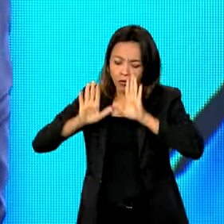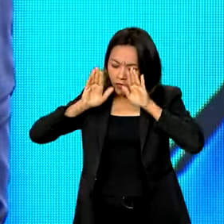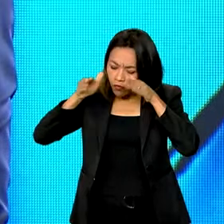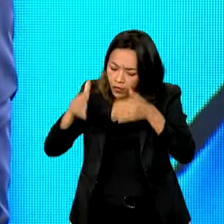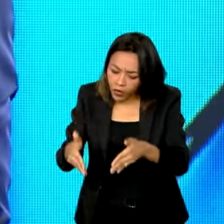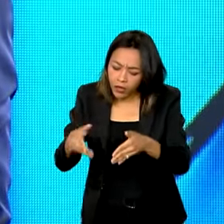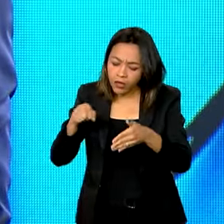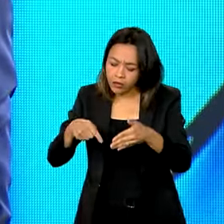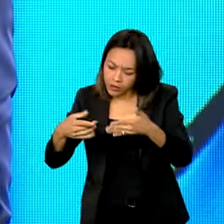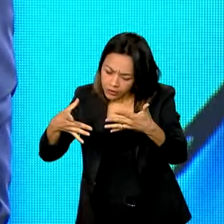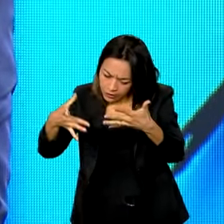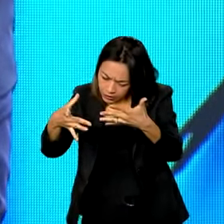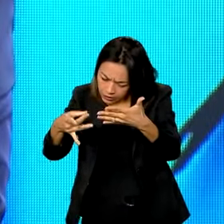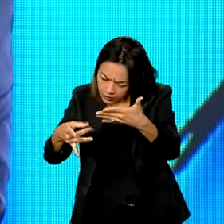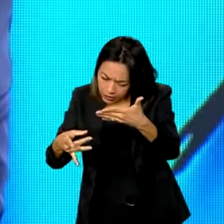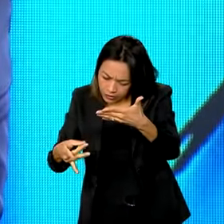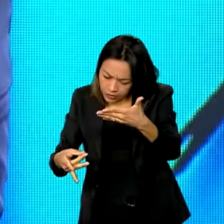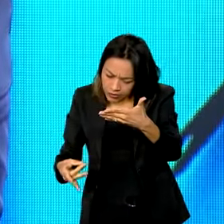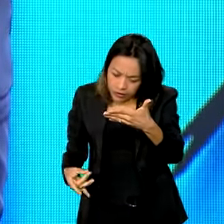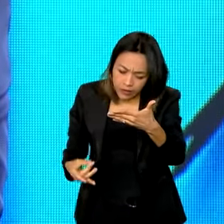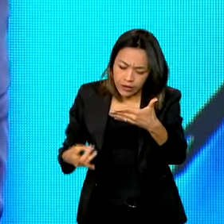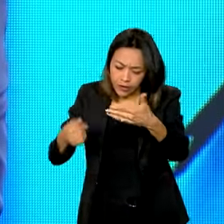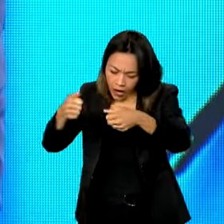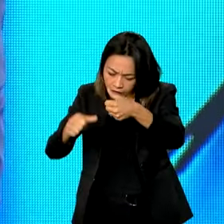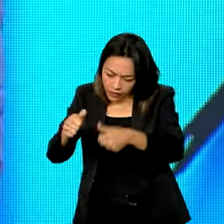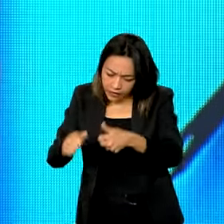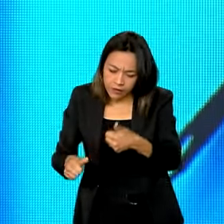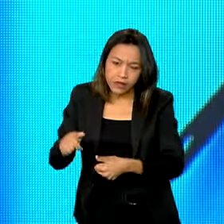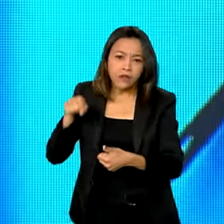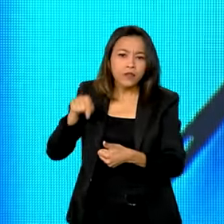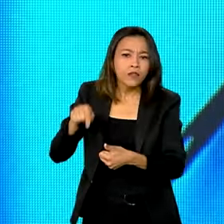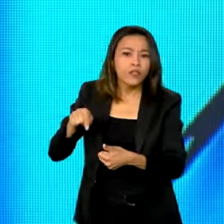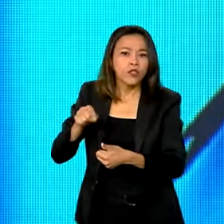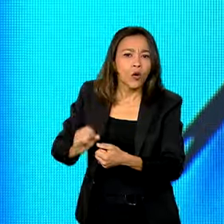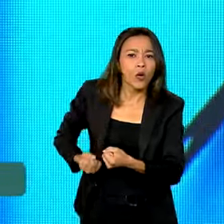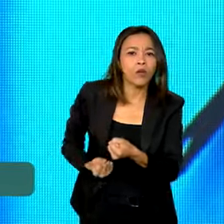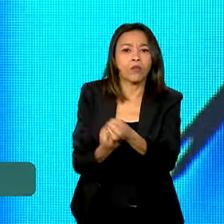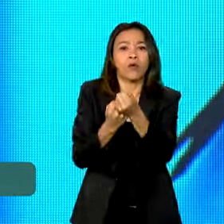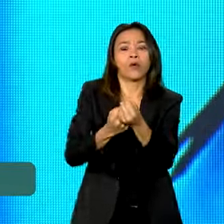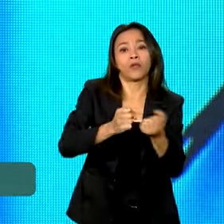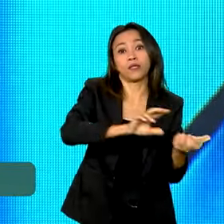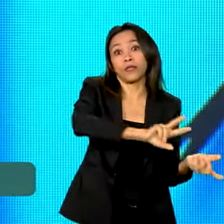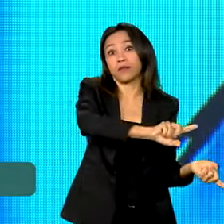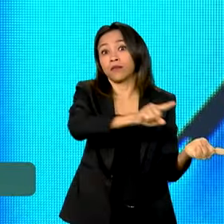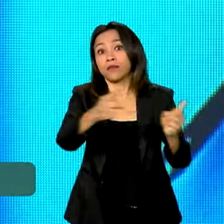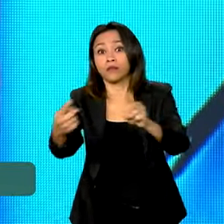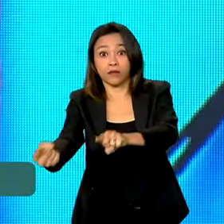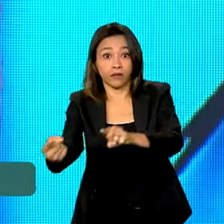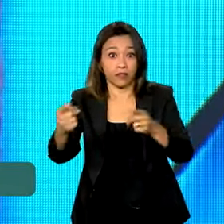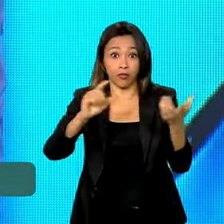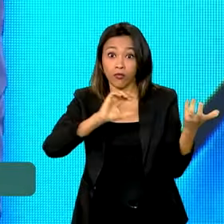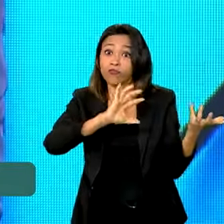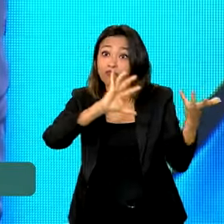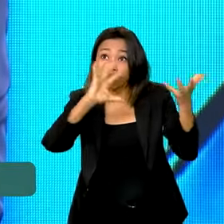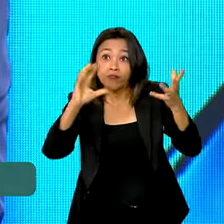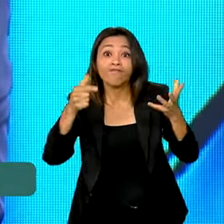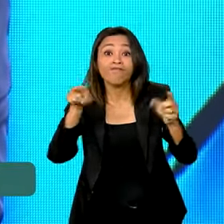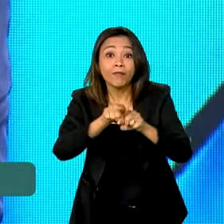apreciação de proposições voltadas a promover a transição energética e a defesa do meio